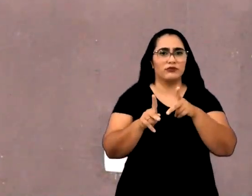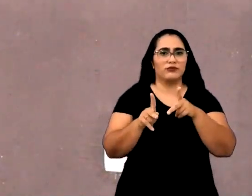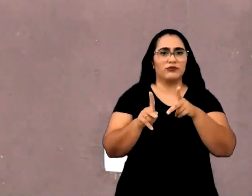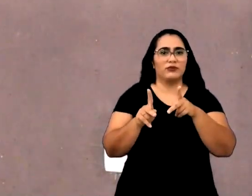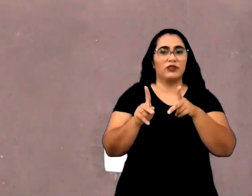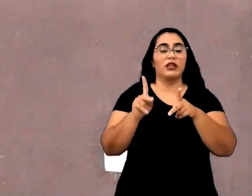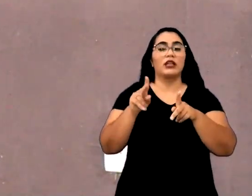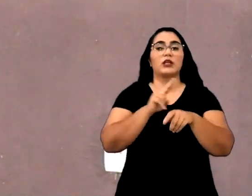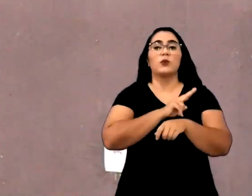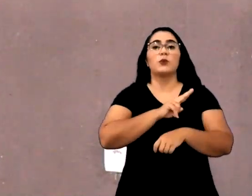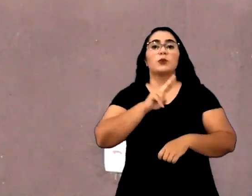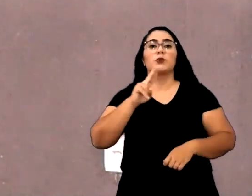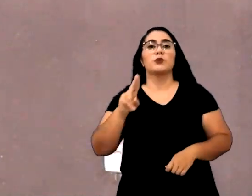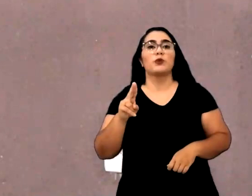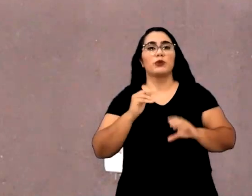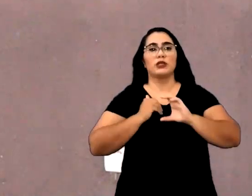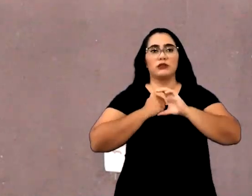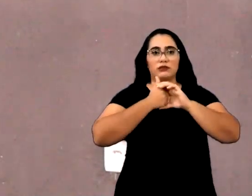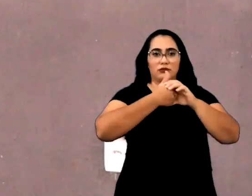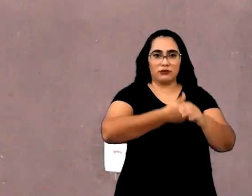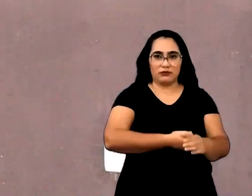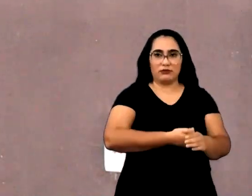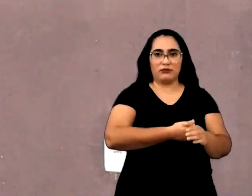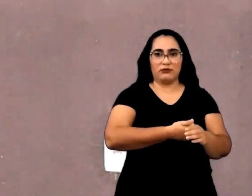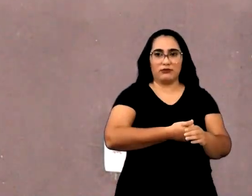quem? Pelo nome dele.